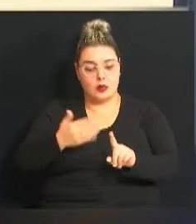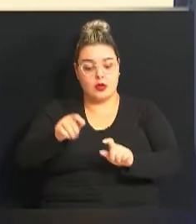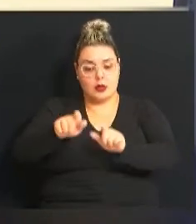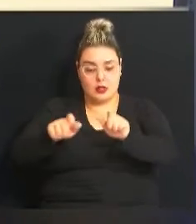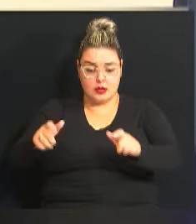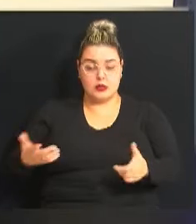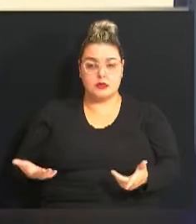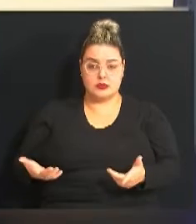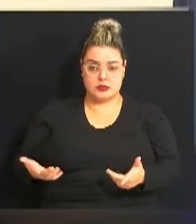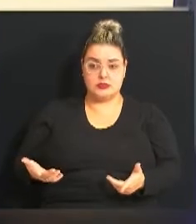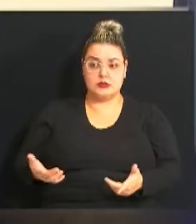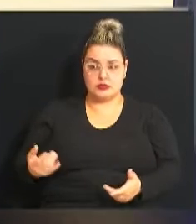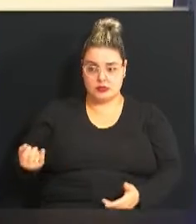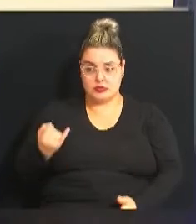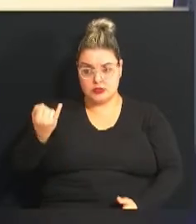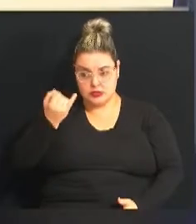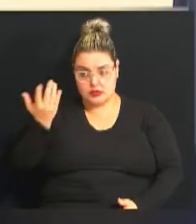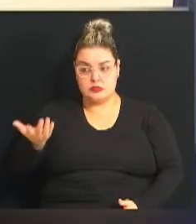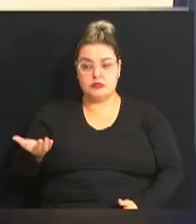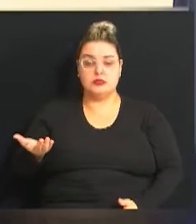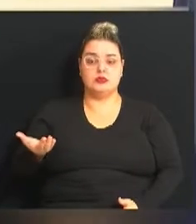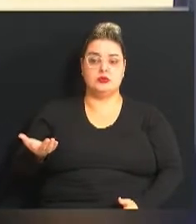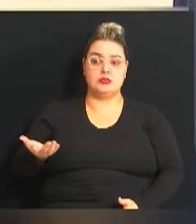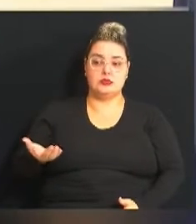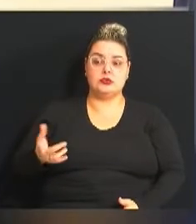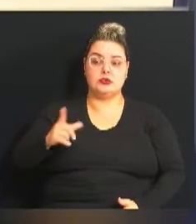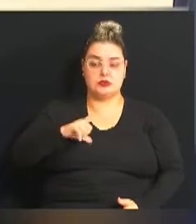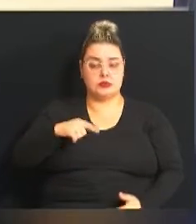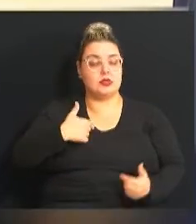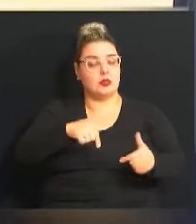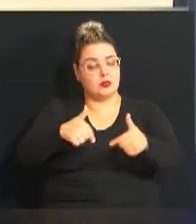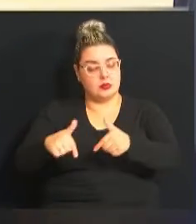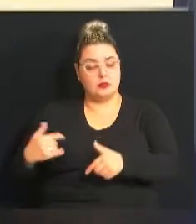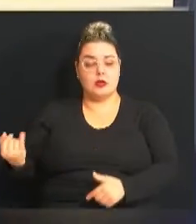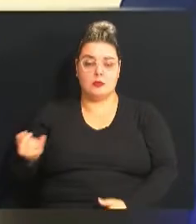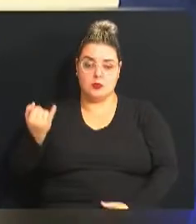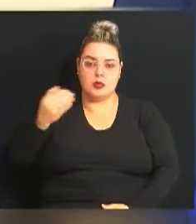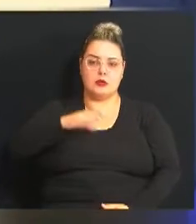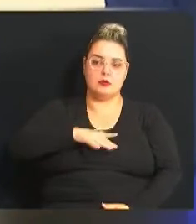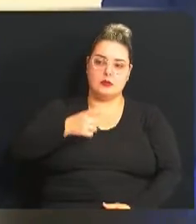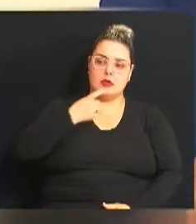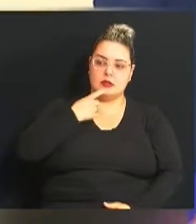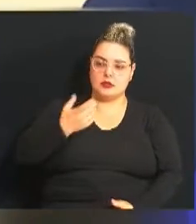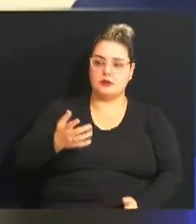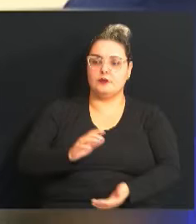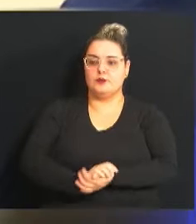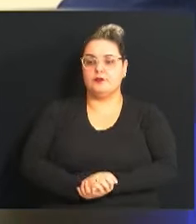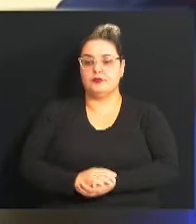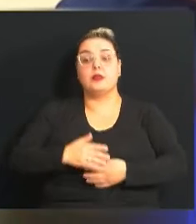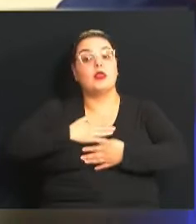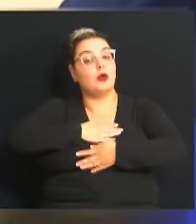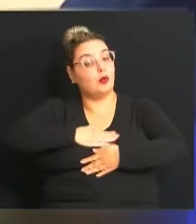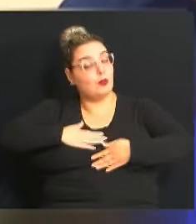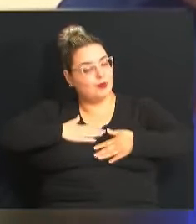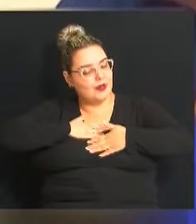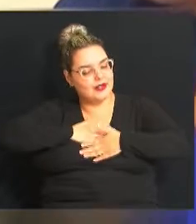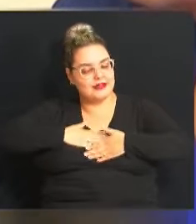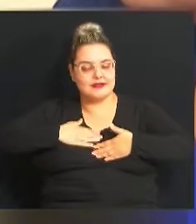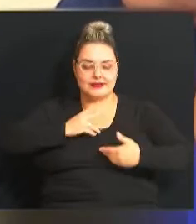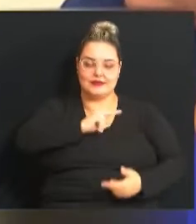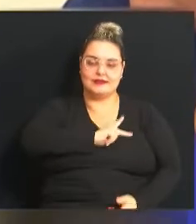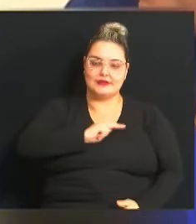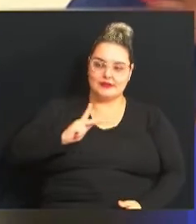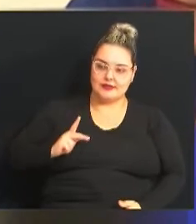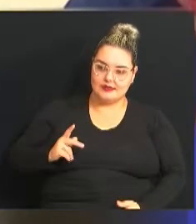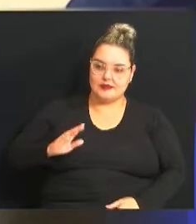pessoas, personalidades, né? Pessoas que têm um trabalho de relevância para a nossa cidade. É um prazer imenso ser presidente desta